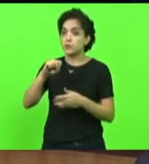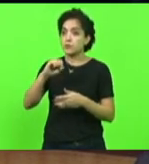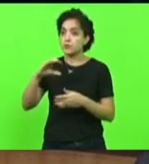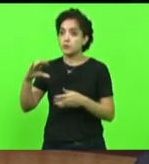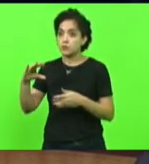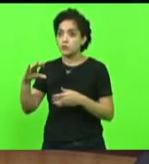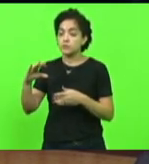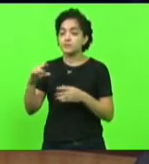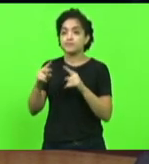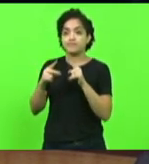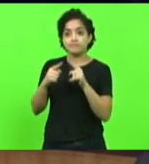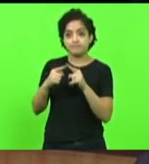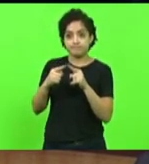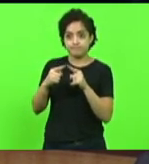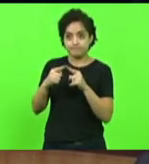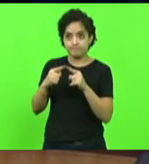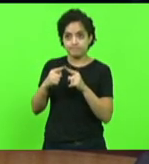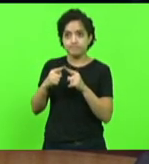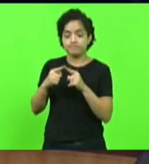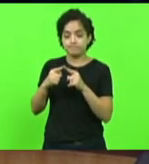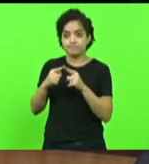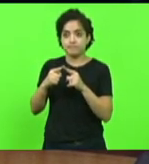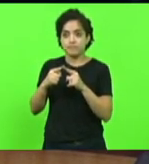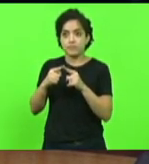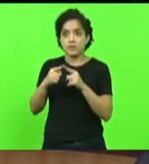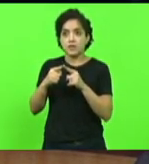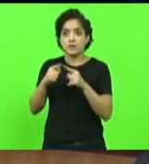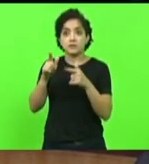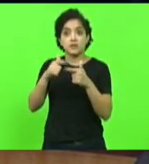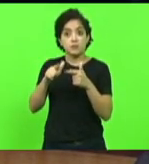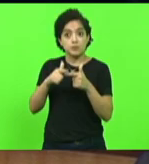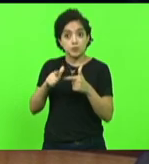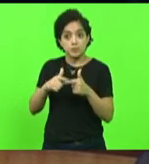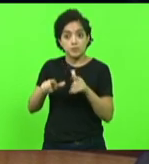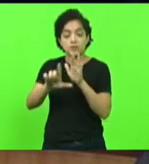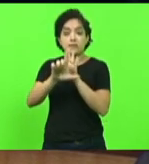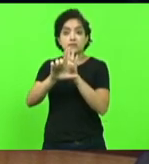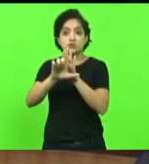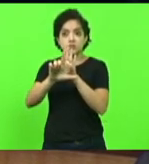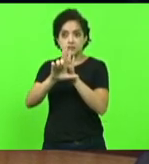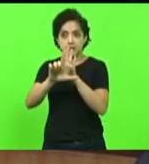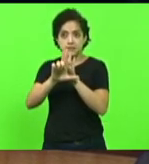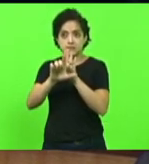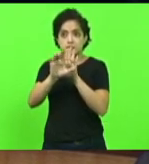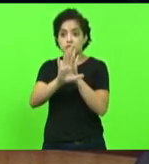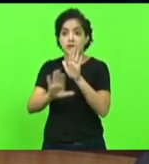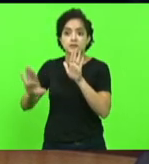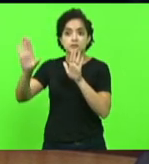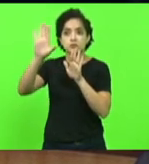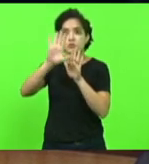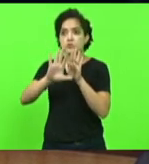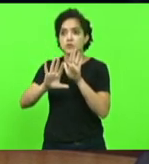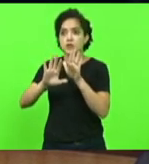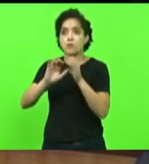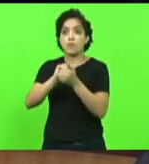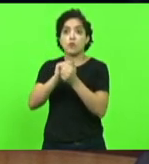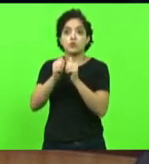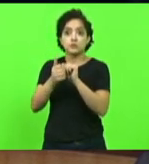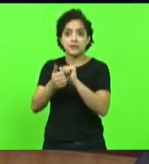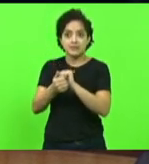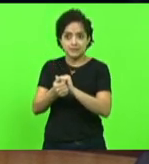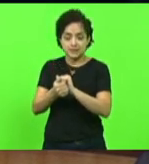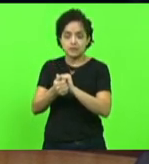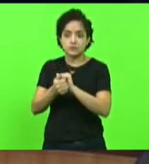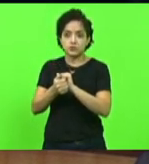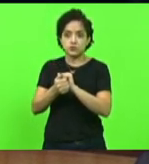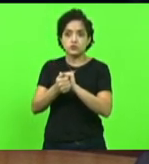aspectos. Primeiro, o vício de origem. Nós temos uma legislação nacional que não prevê a modalidade de homeschooling,